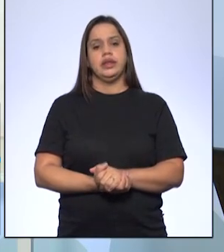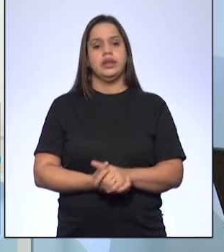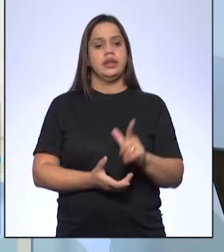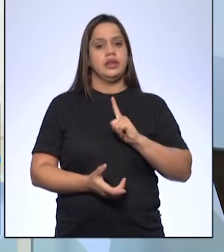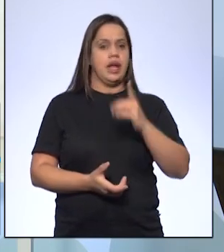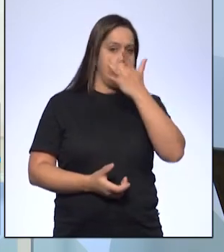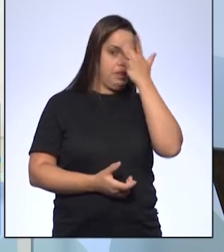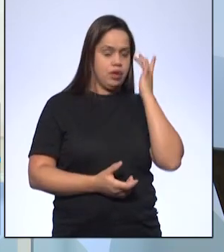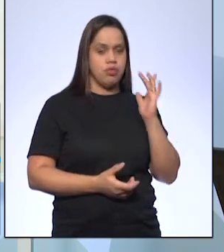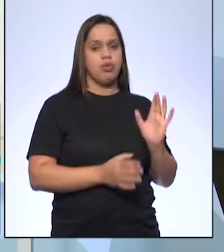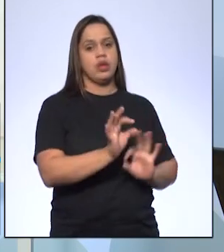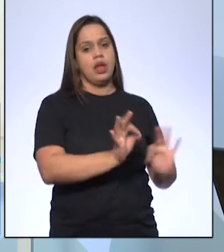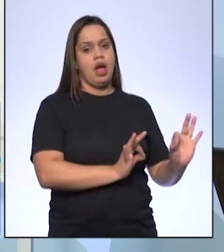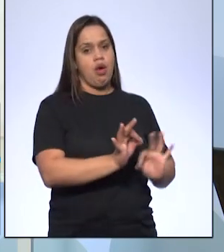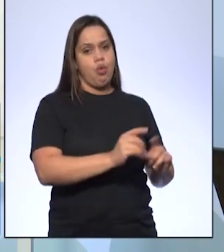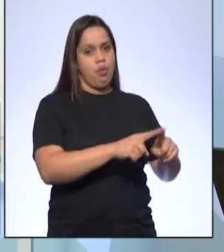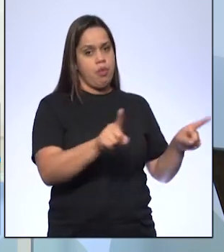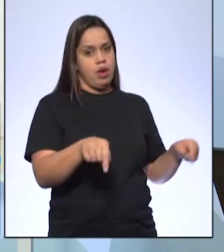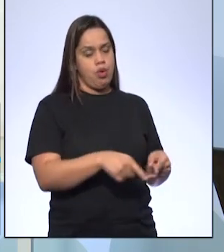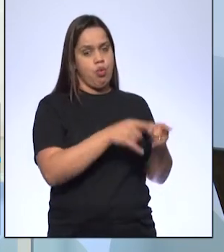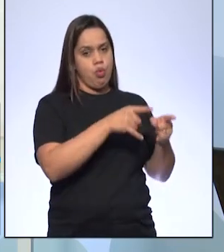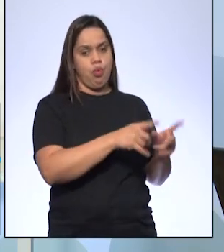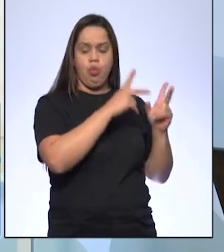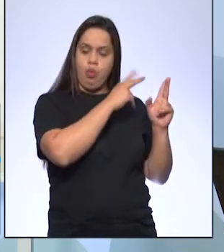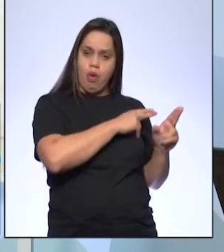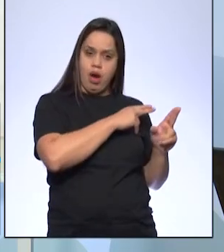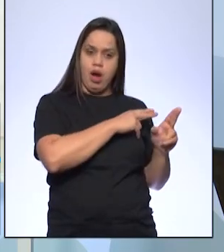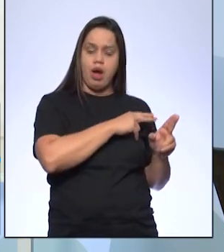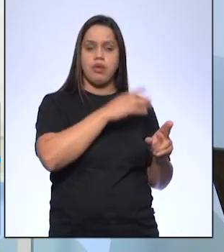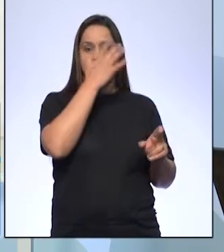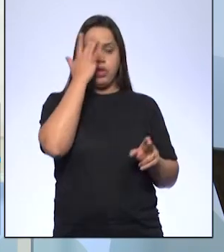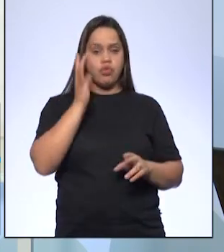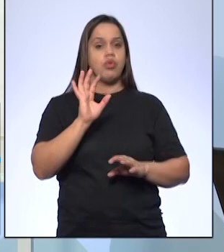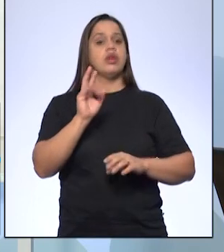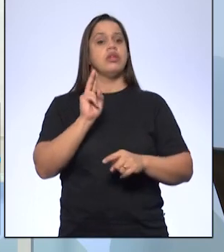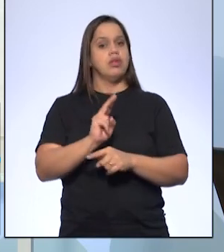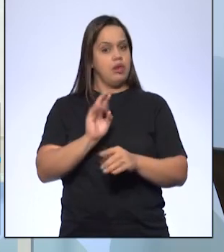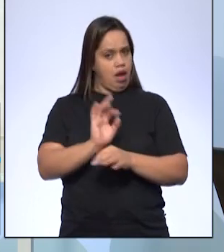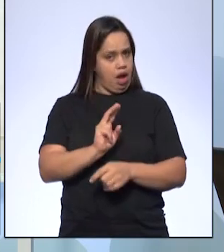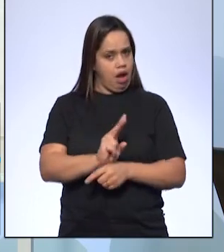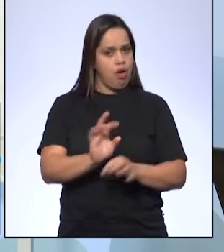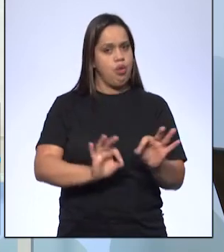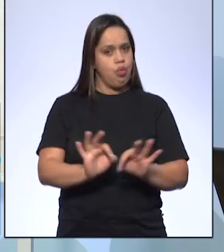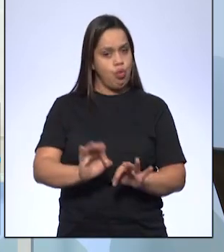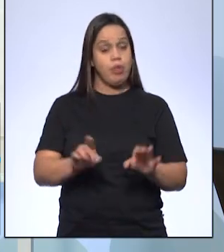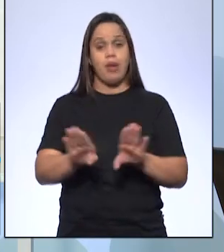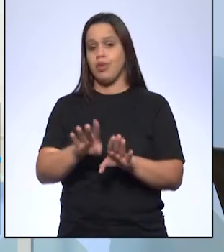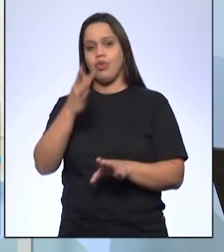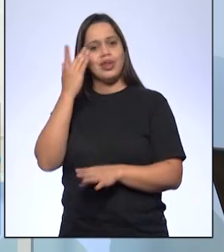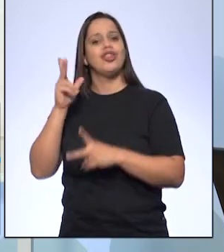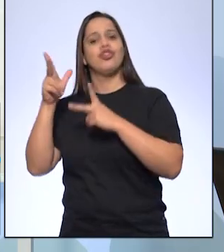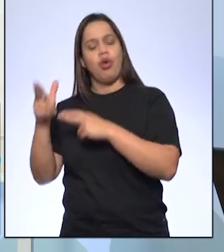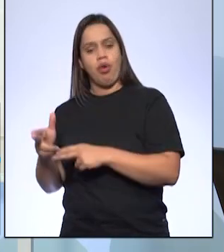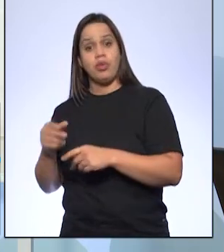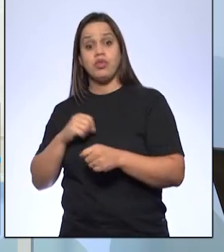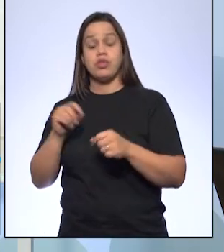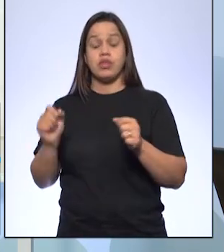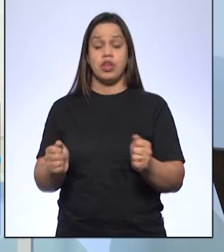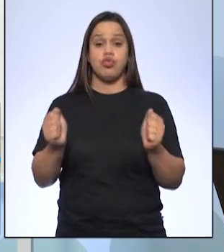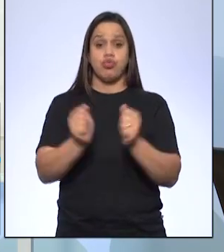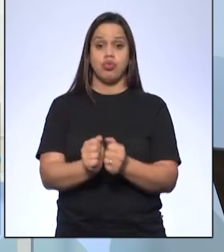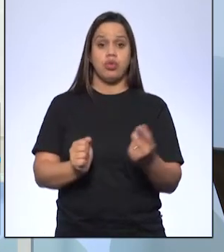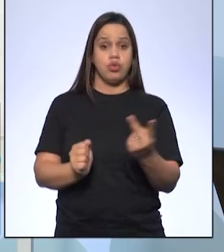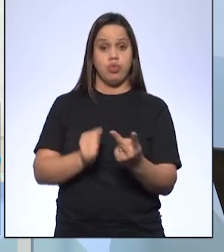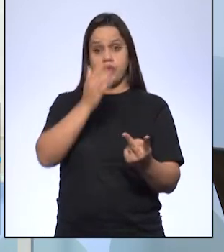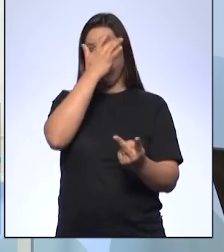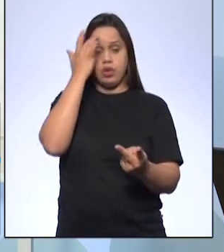arruma o quarto, o cara que não arruma o quarto e o cara que dorme no quarto. Vamos colocar aí essa ideia. Se você juntasse duas pessoas ali, seria